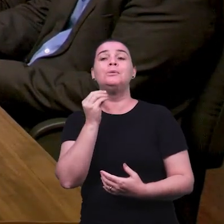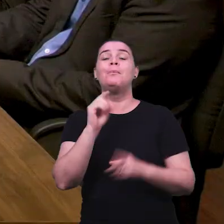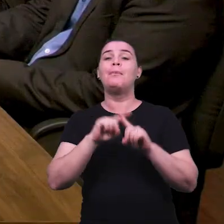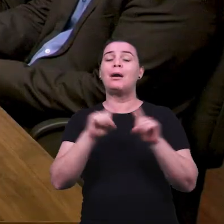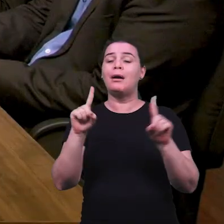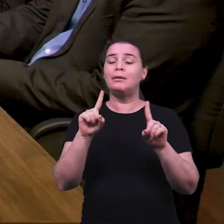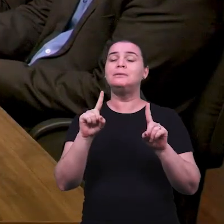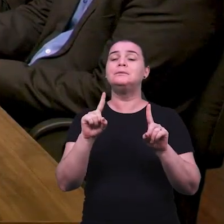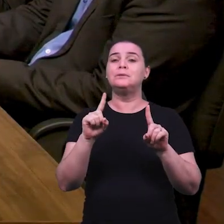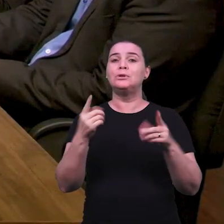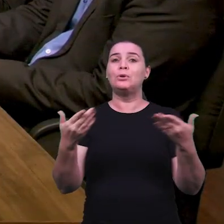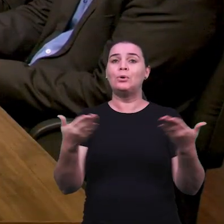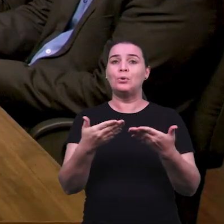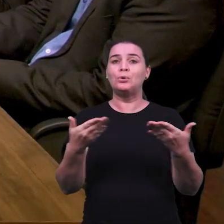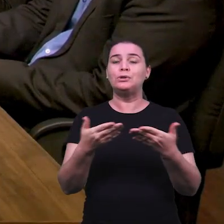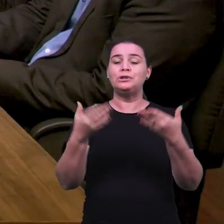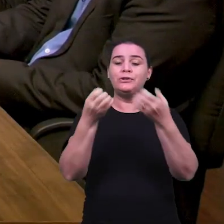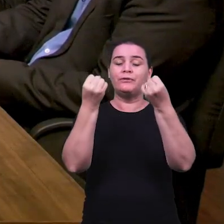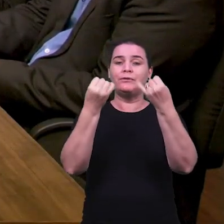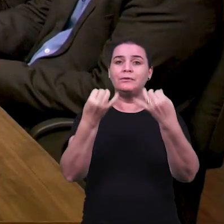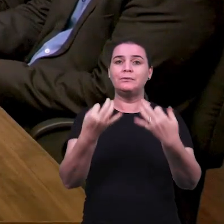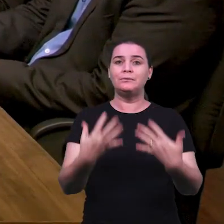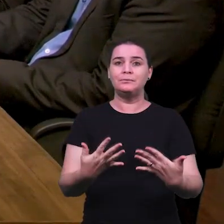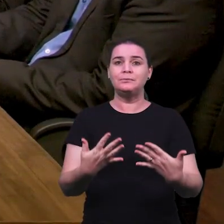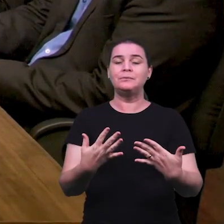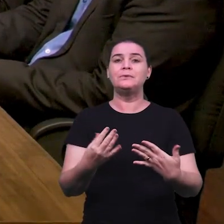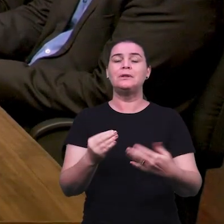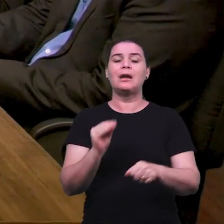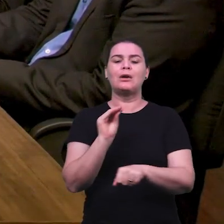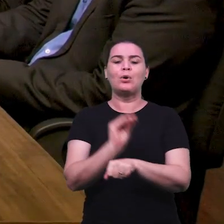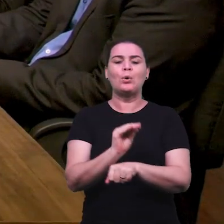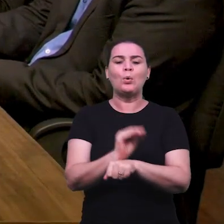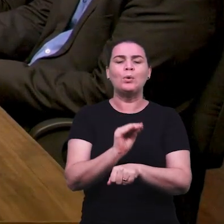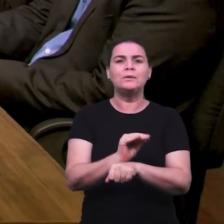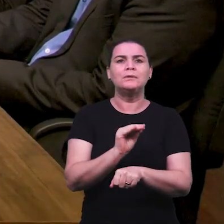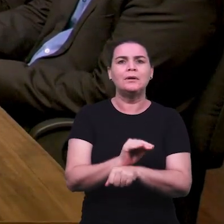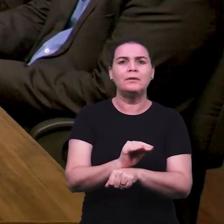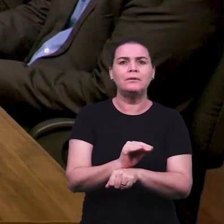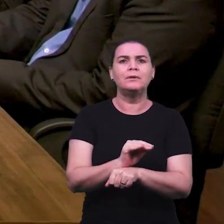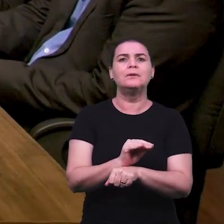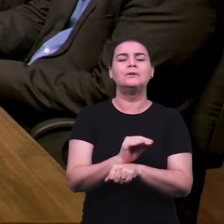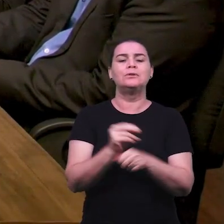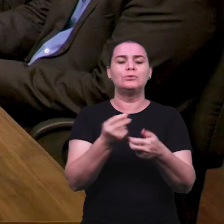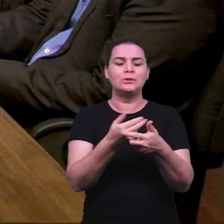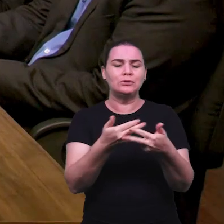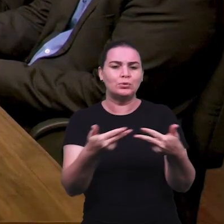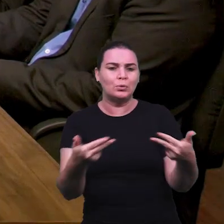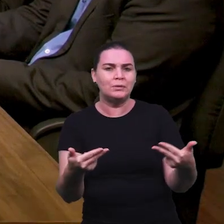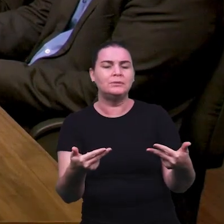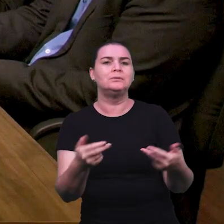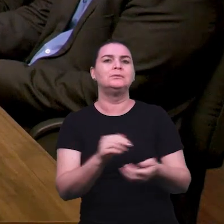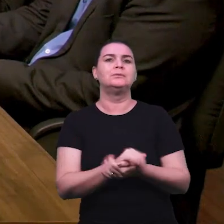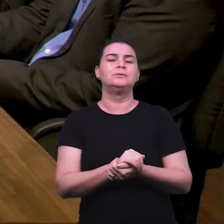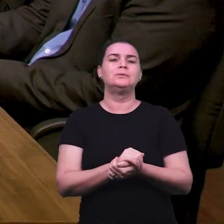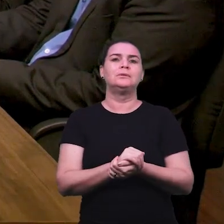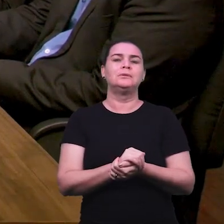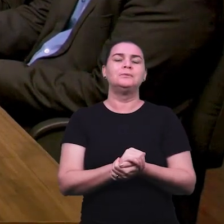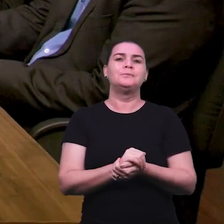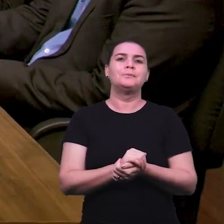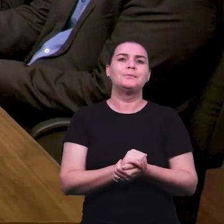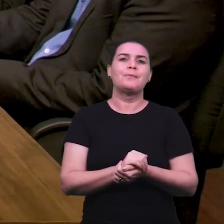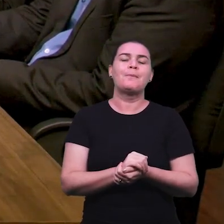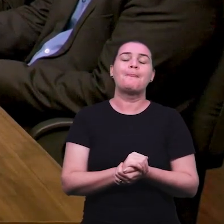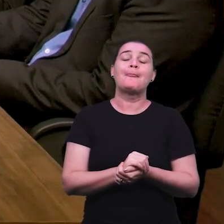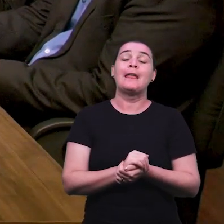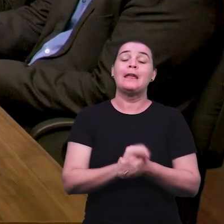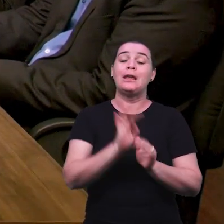vamos tratar um aspecto que é da conservação, não é? A conservação das coisas. E o texto aqui ele vai nos